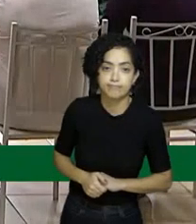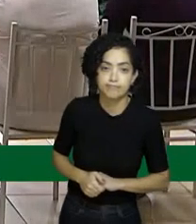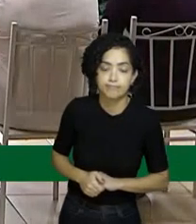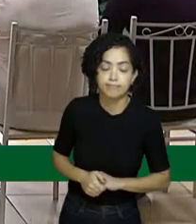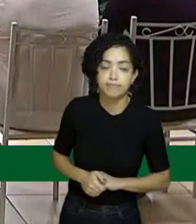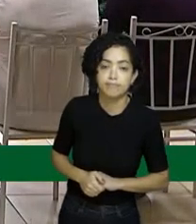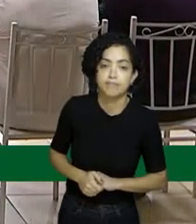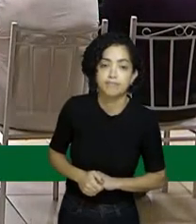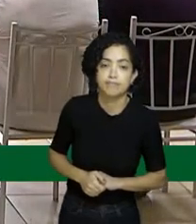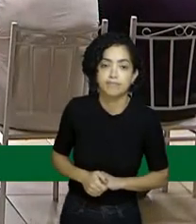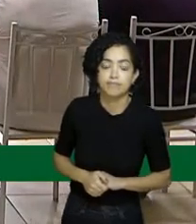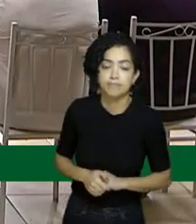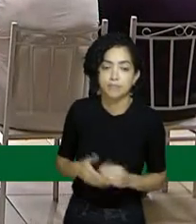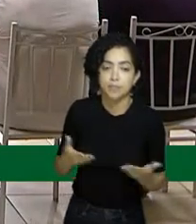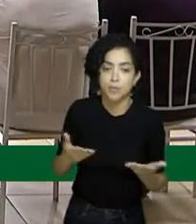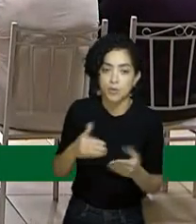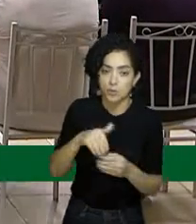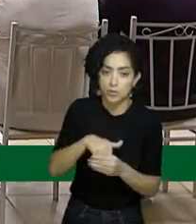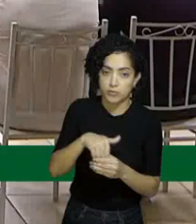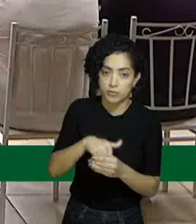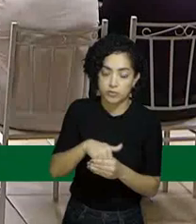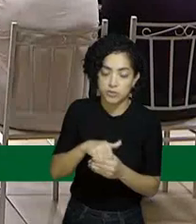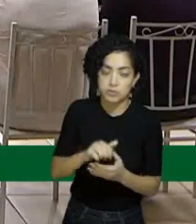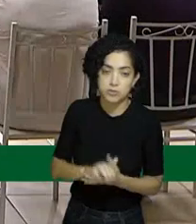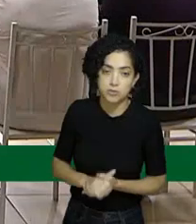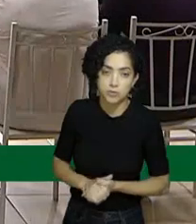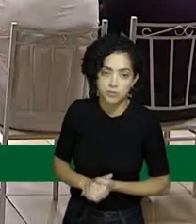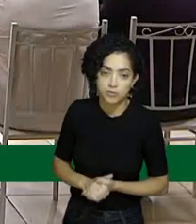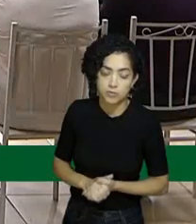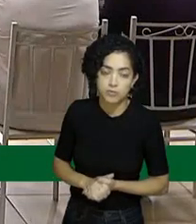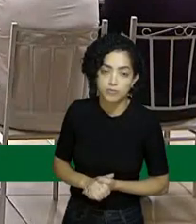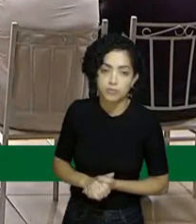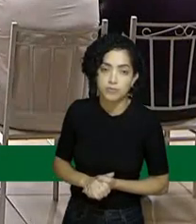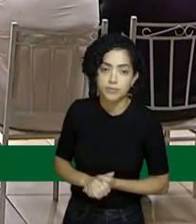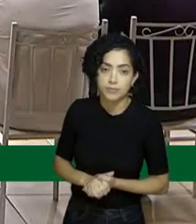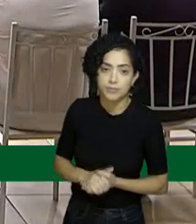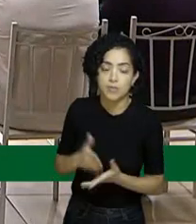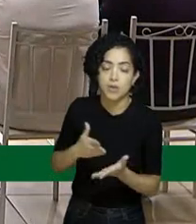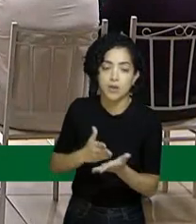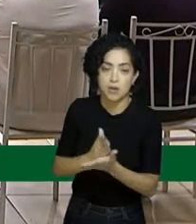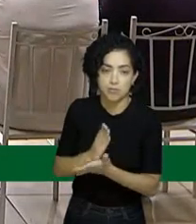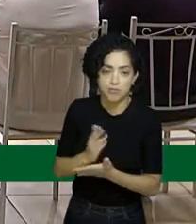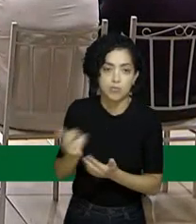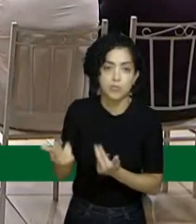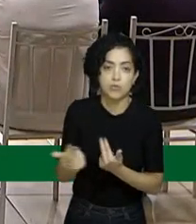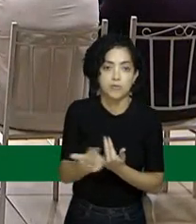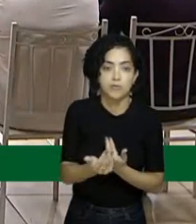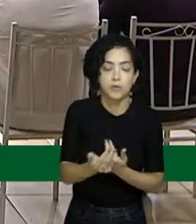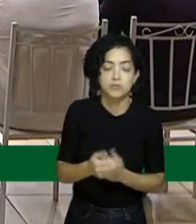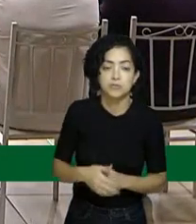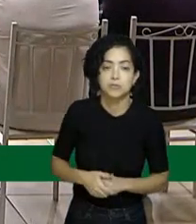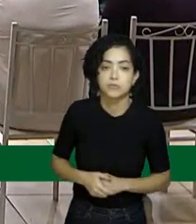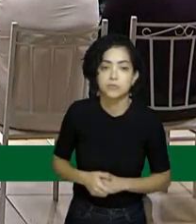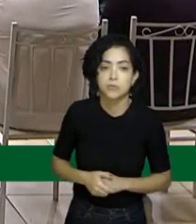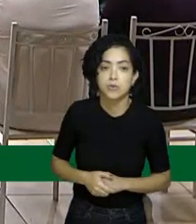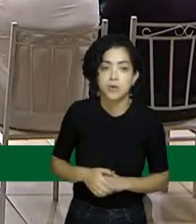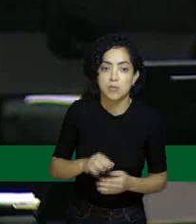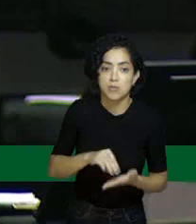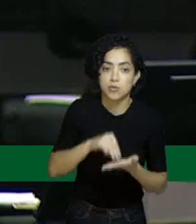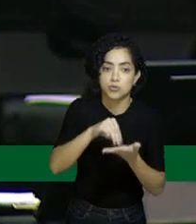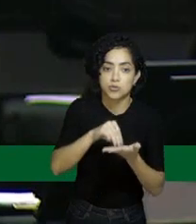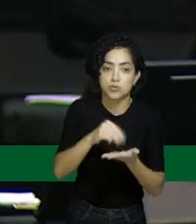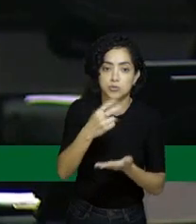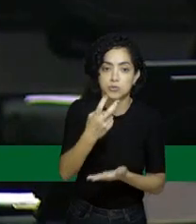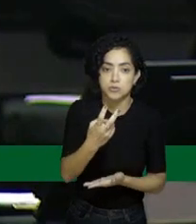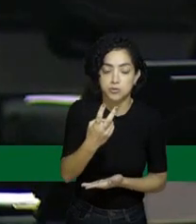Não havendo quem queira discutir, em votação. Deputados que aprovam, permaneçam como se encontram. Aprovado por unanimidade. Moções